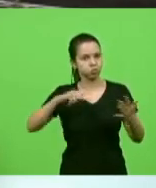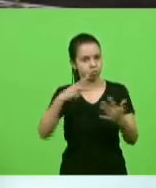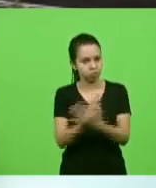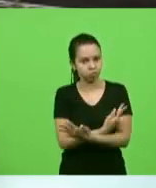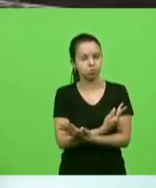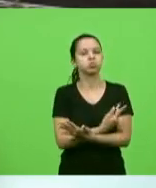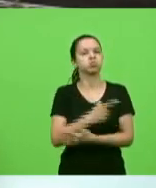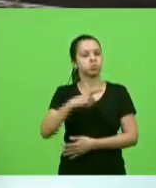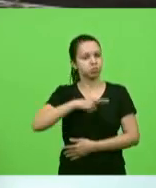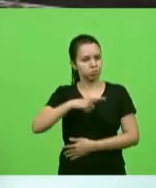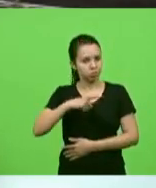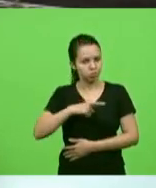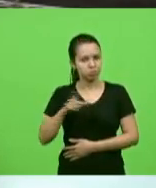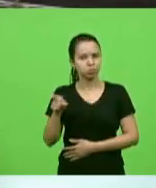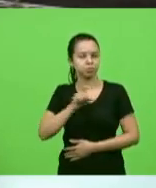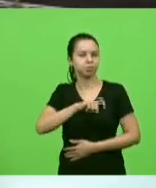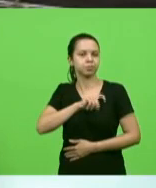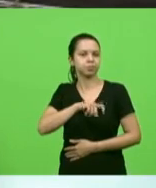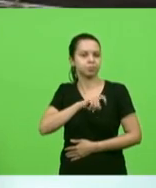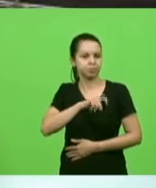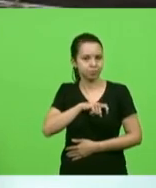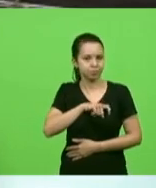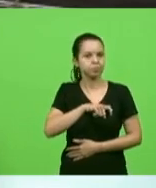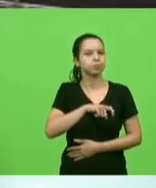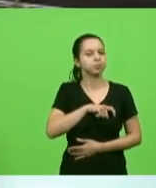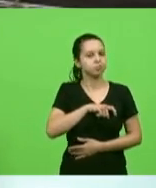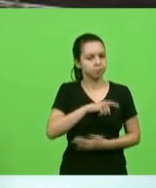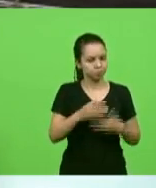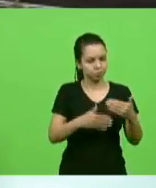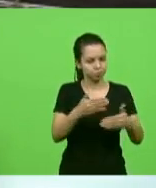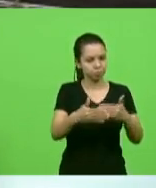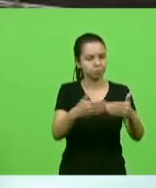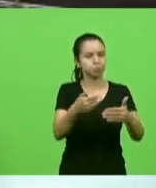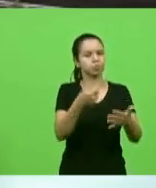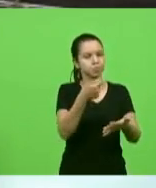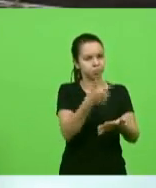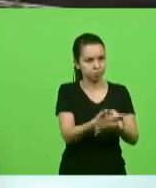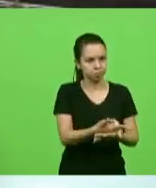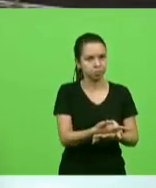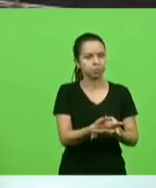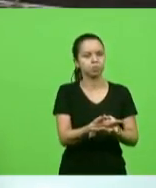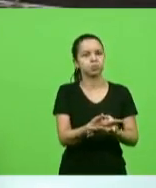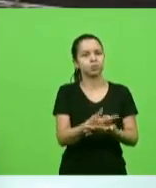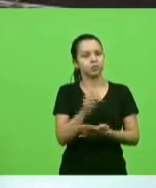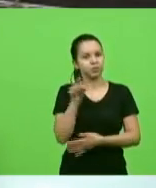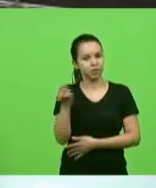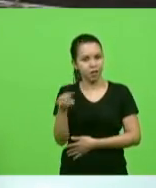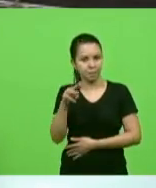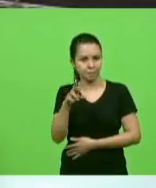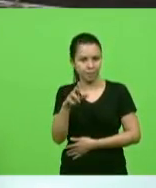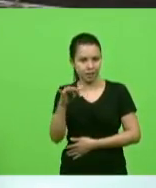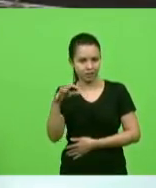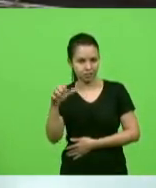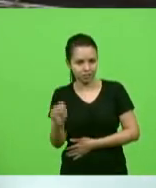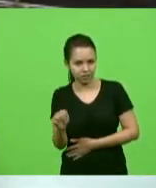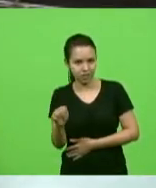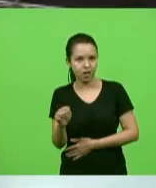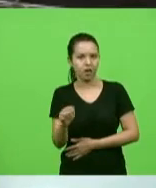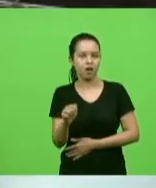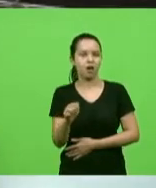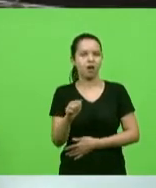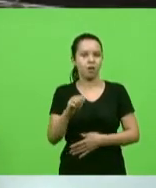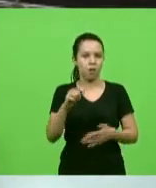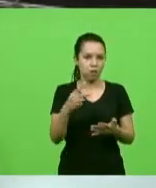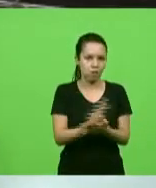má-fé em vários momentos do processo de compra sem Márcia a fralda e não teria sido